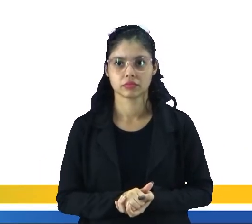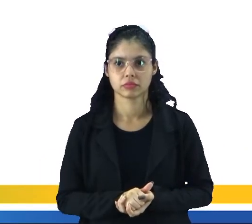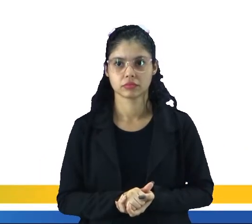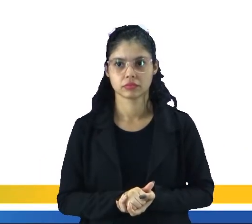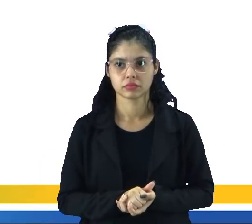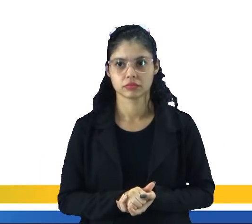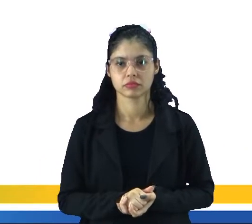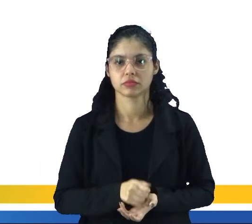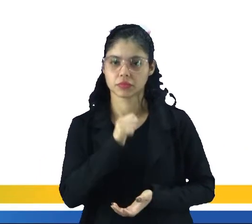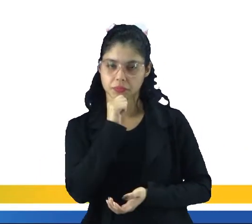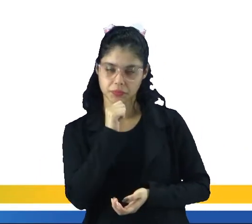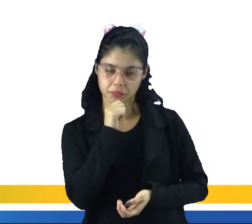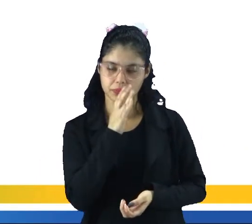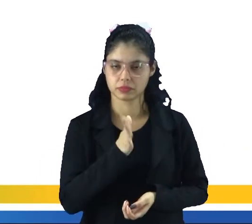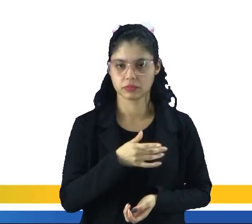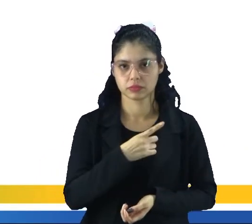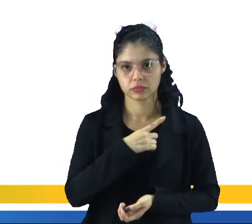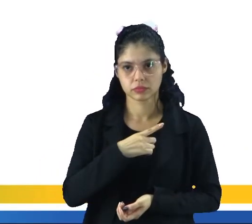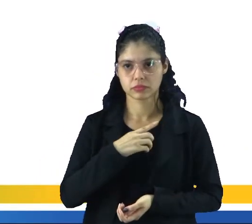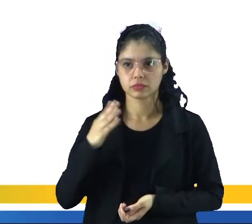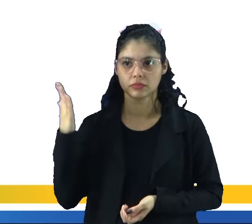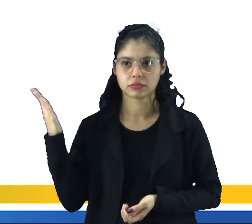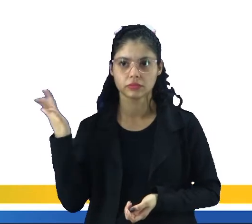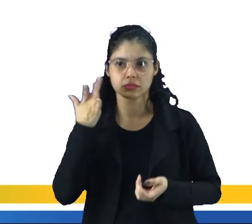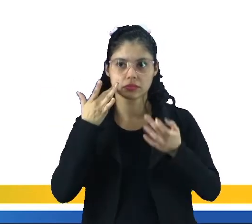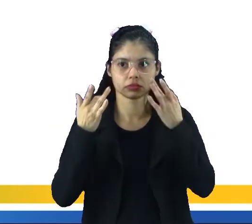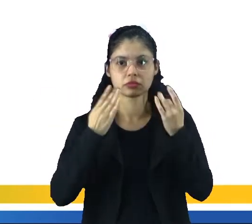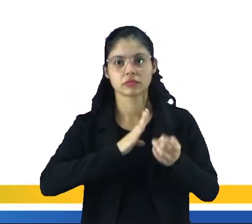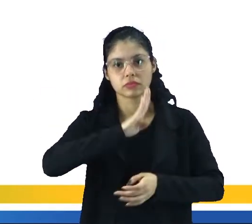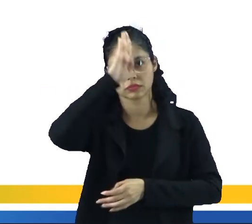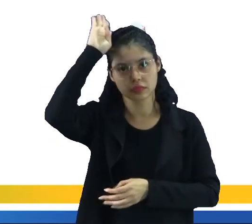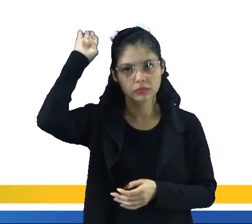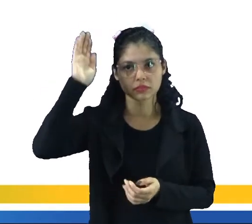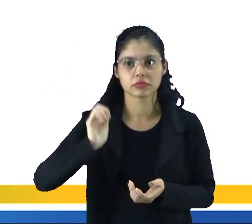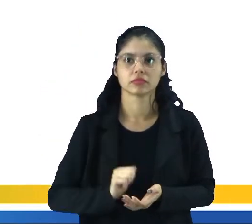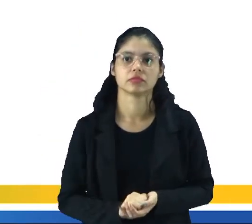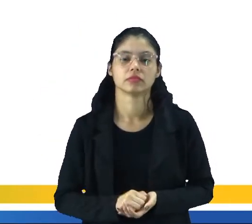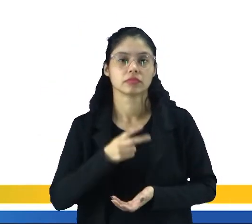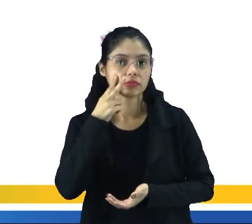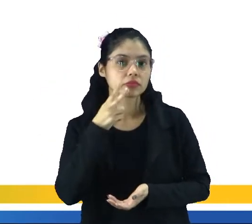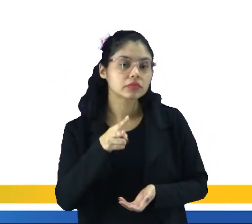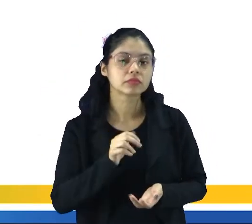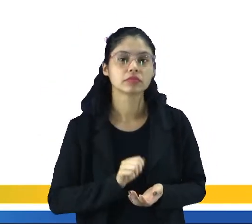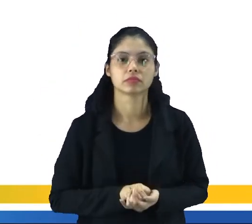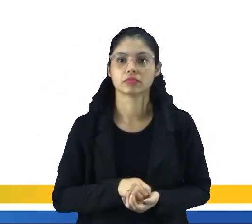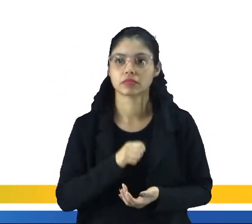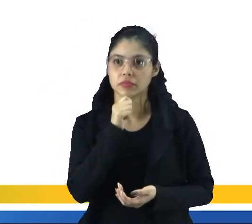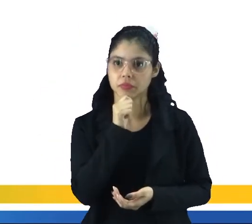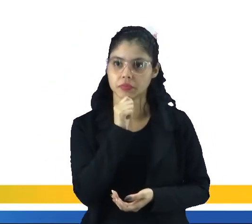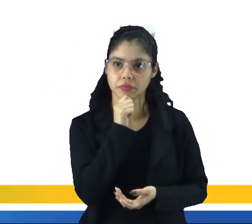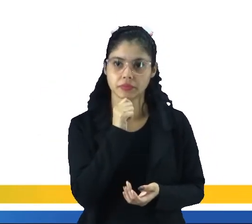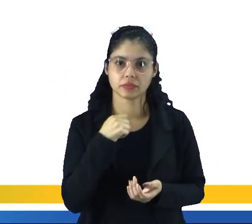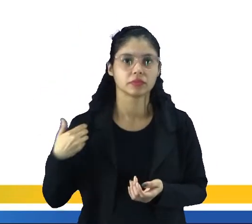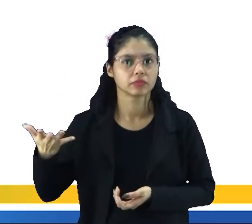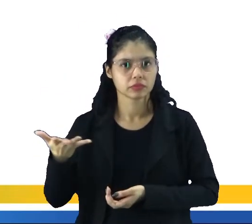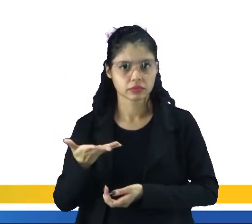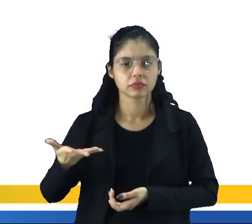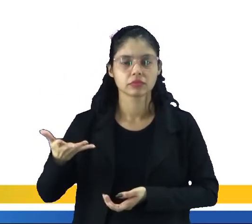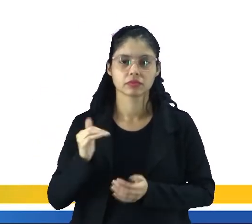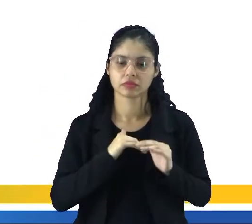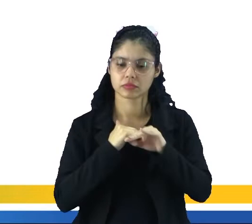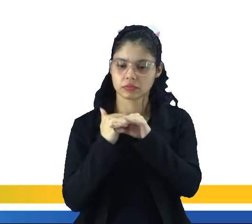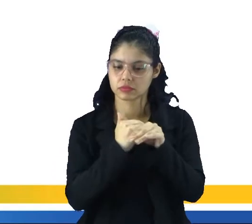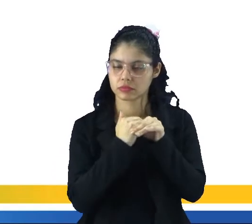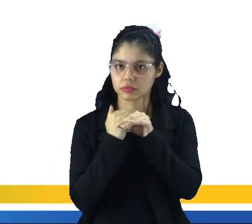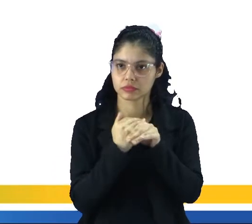Aqui nós já temos um exemplo do teatro romano, tá? Veja que ele é basicamente